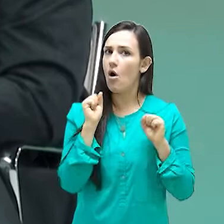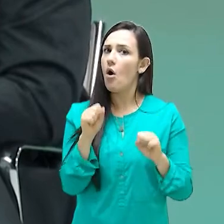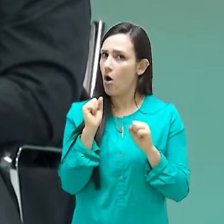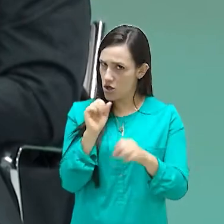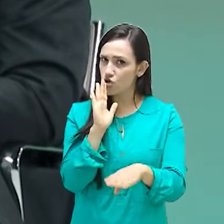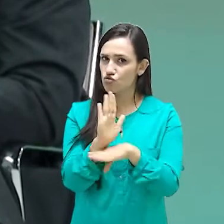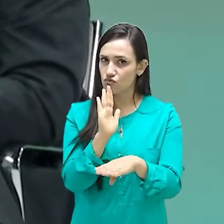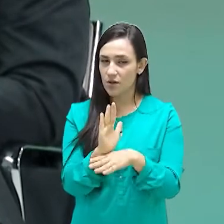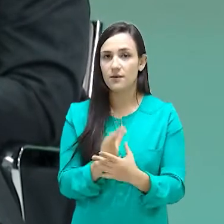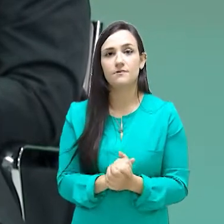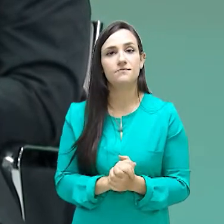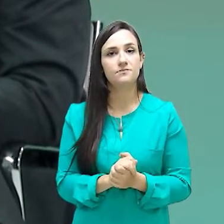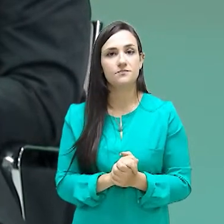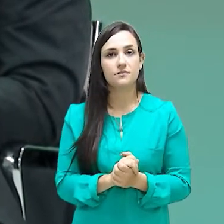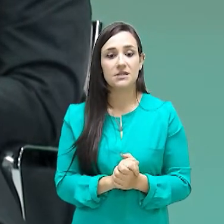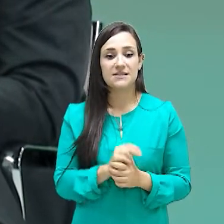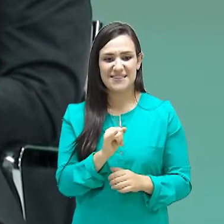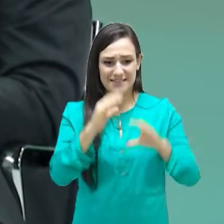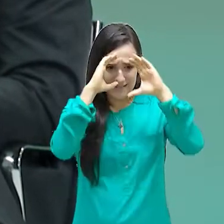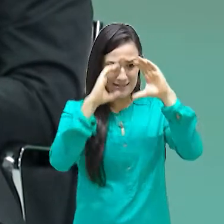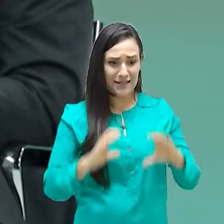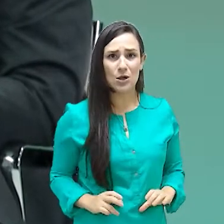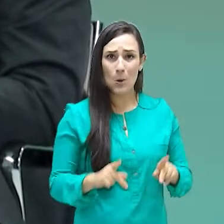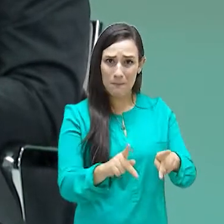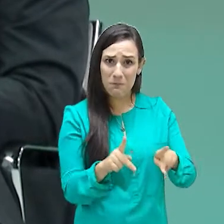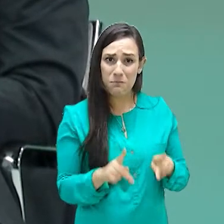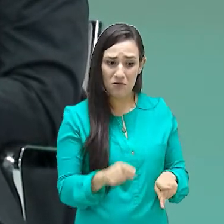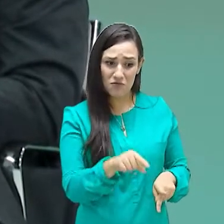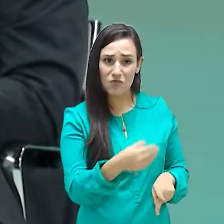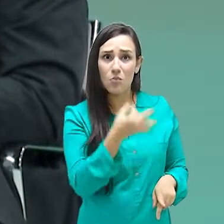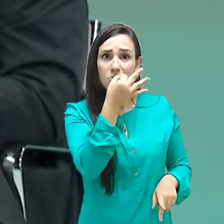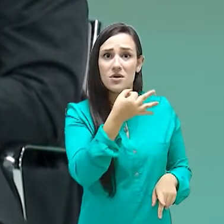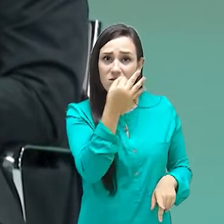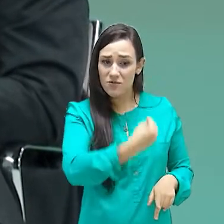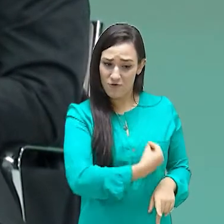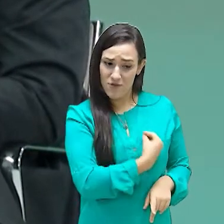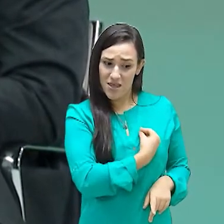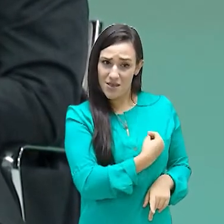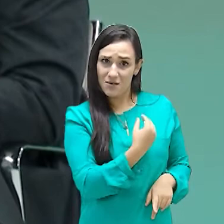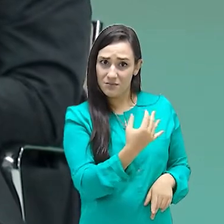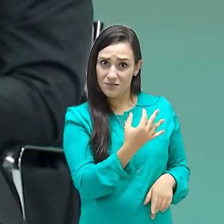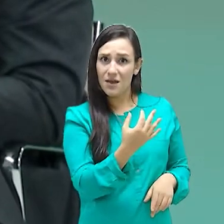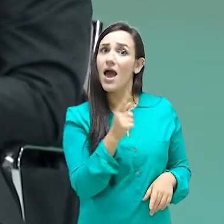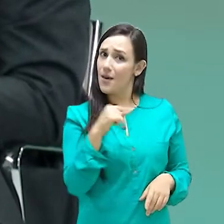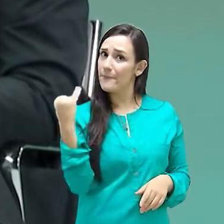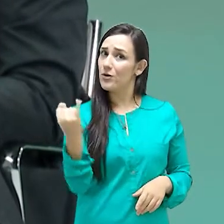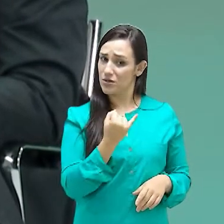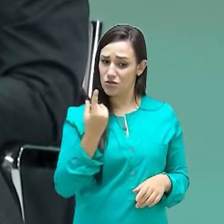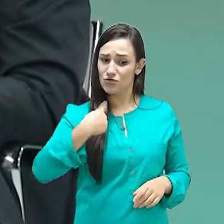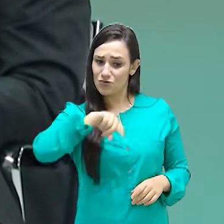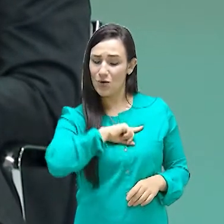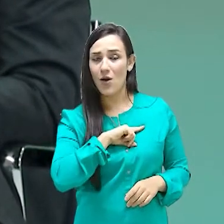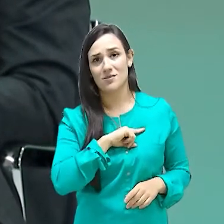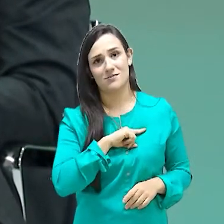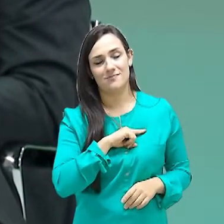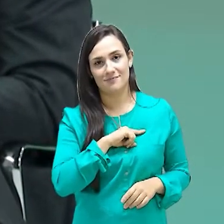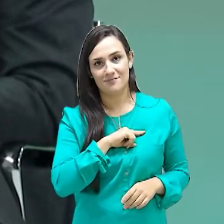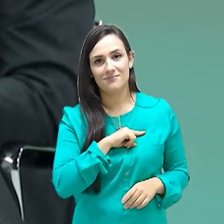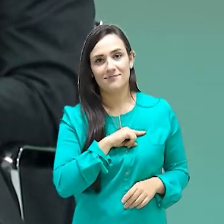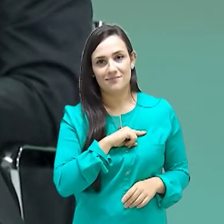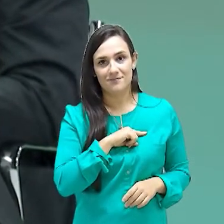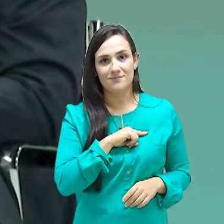certeza. A participação do cidadão é tão importante para, nesse caso específico,